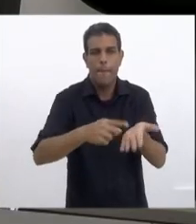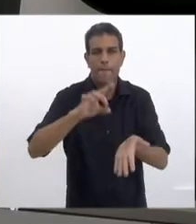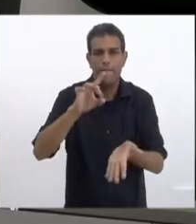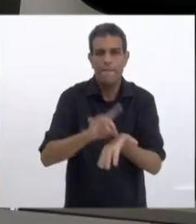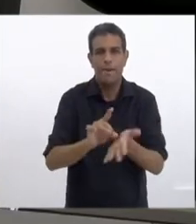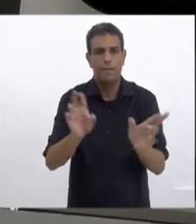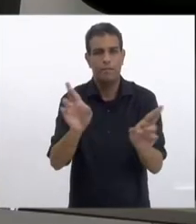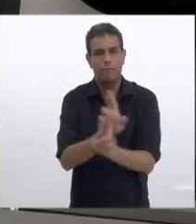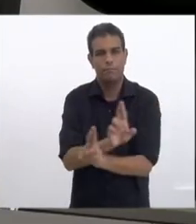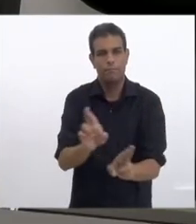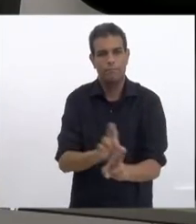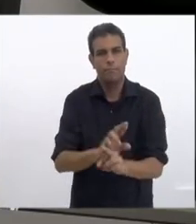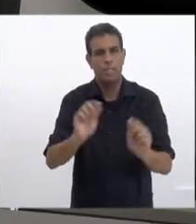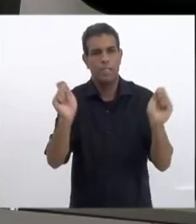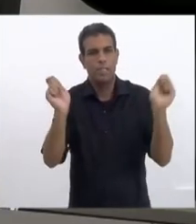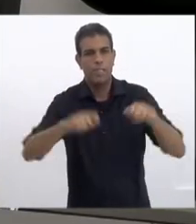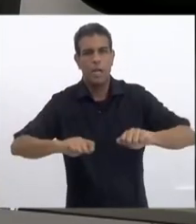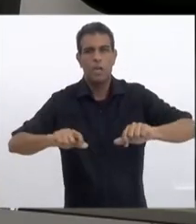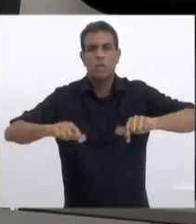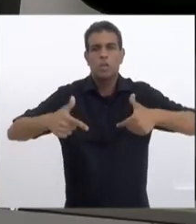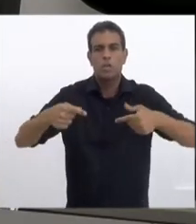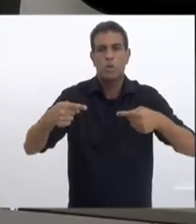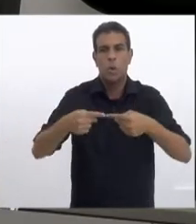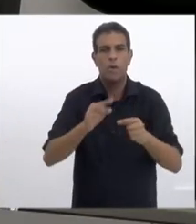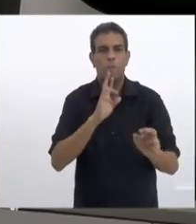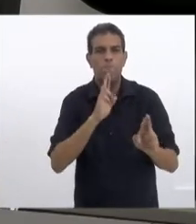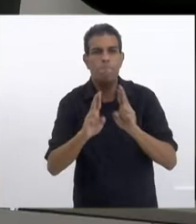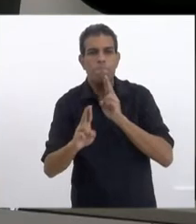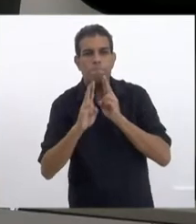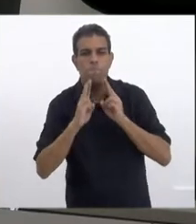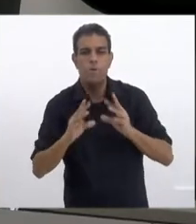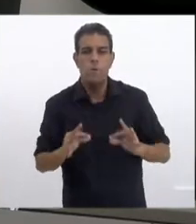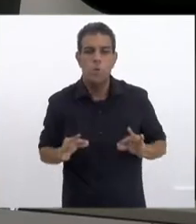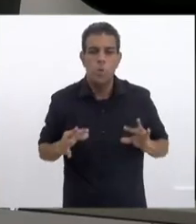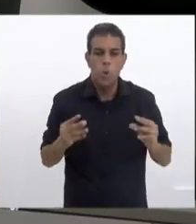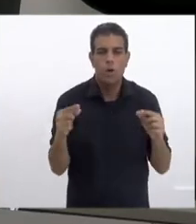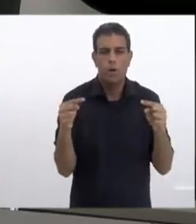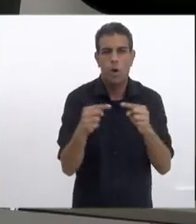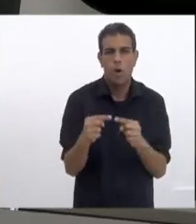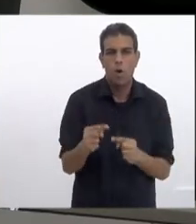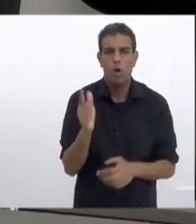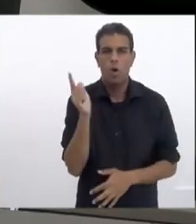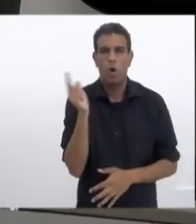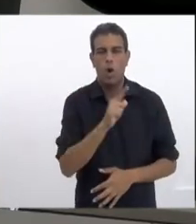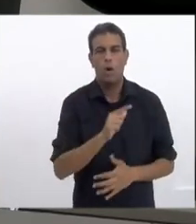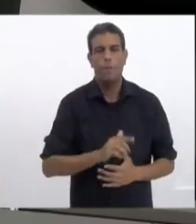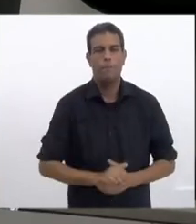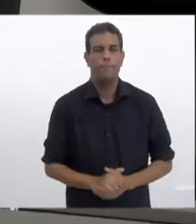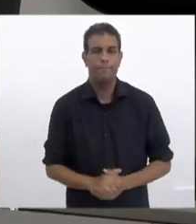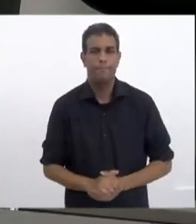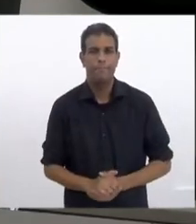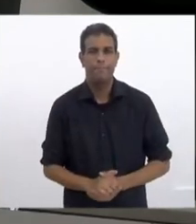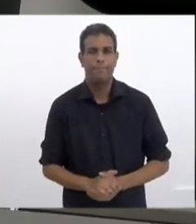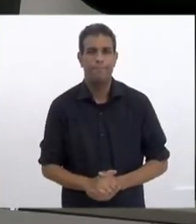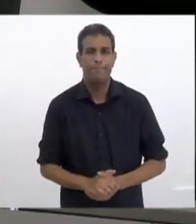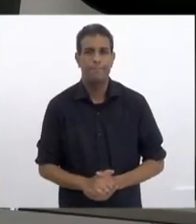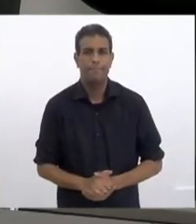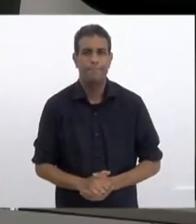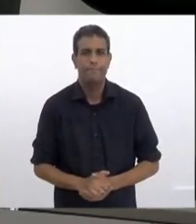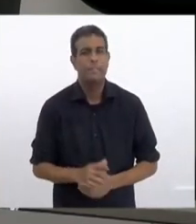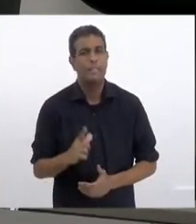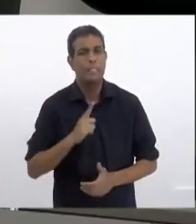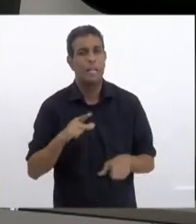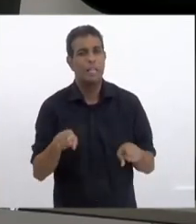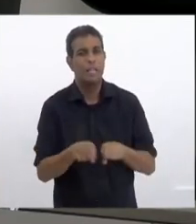legítima em relação à capacidade que ela tem ou não de responder às necessidades de álcool e outras drogas. A gente